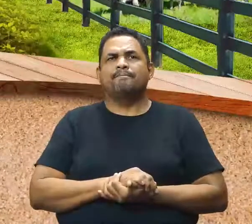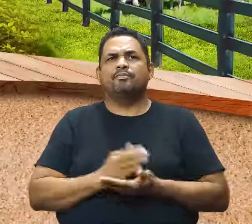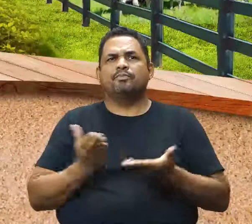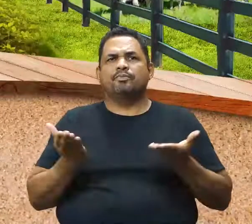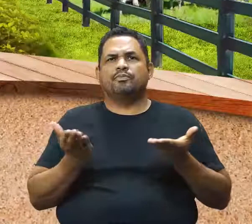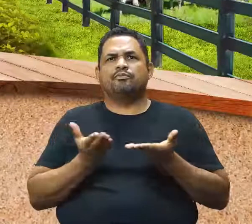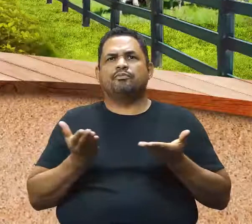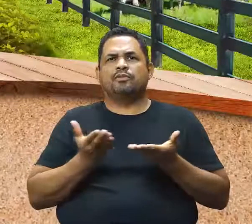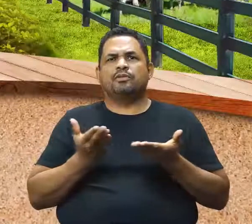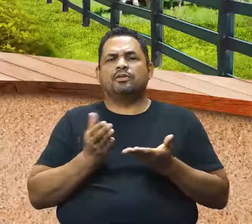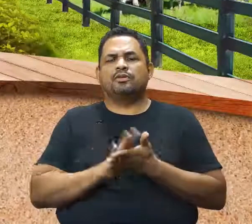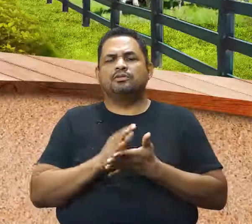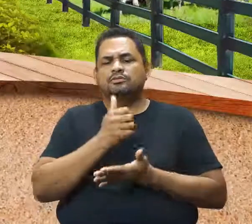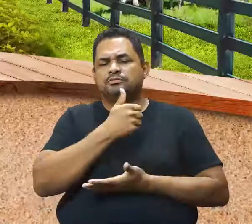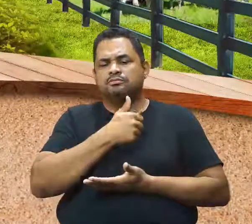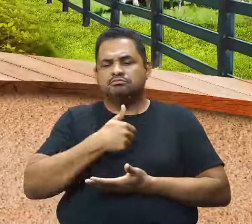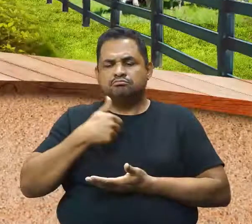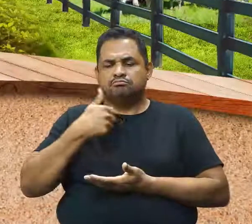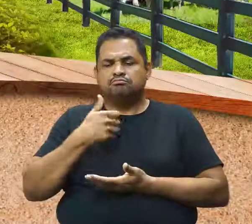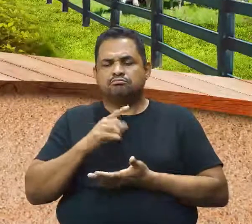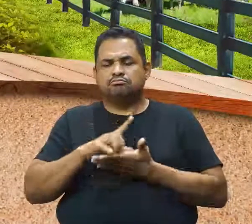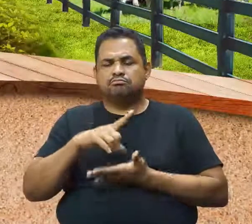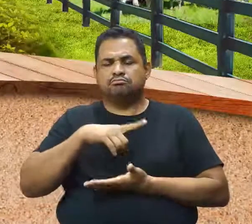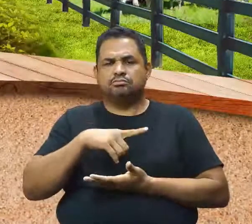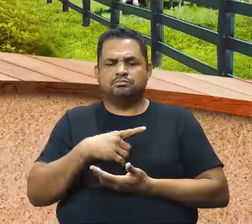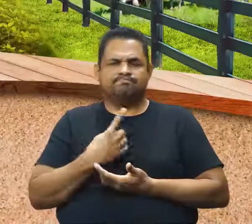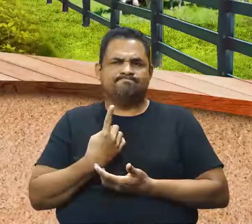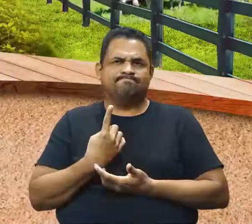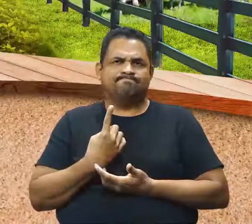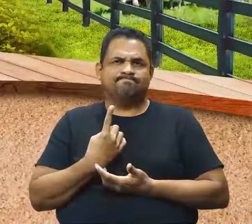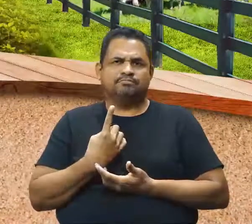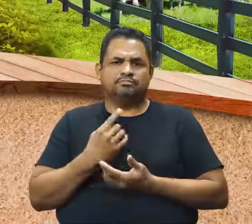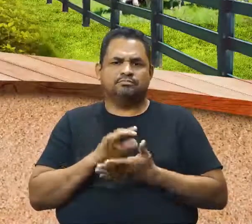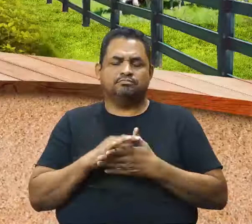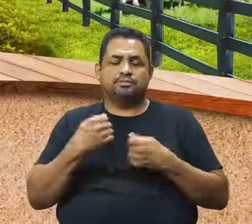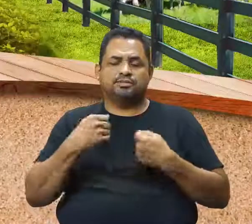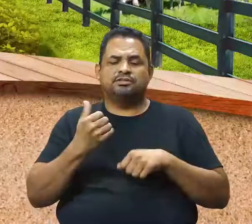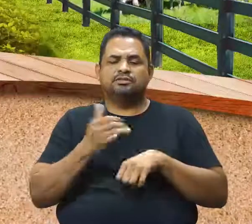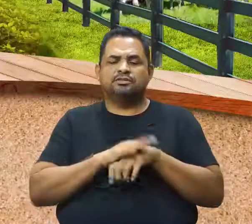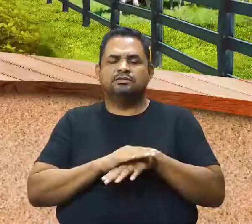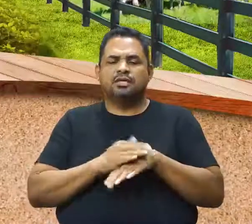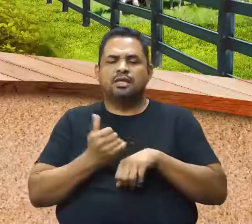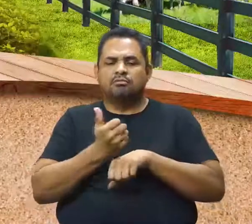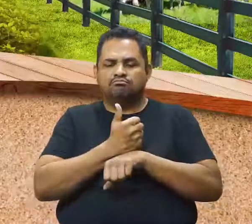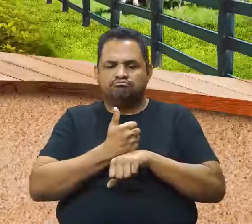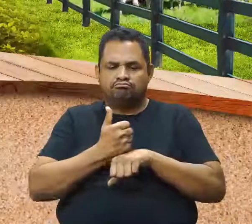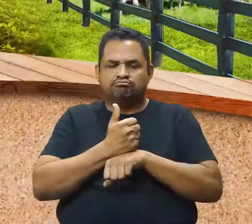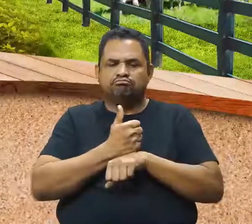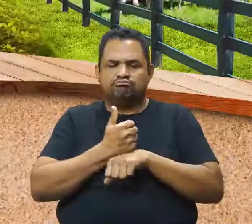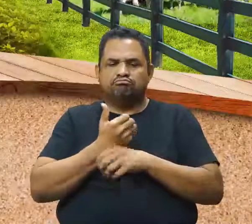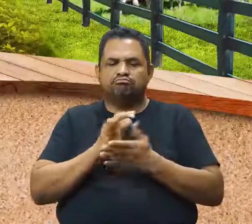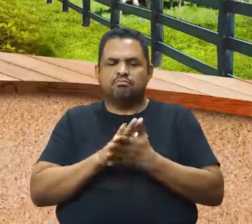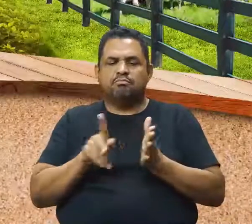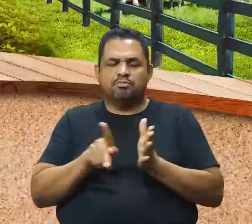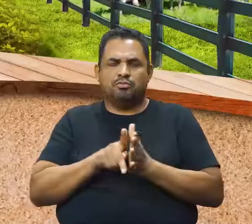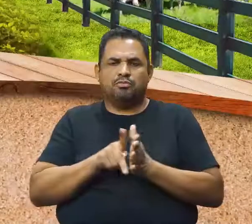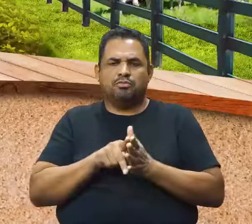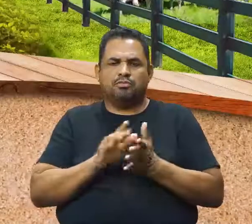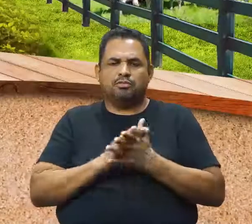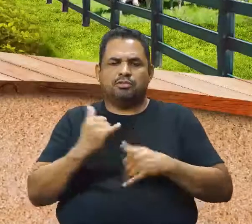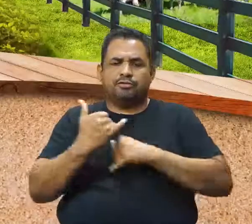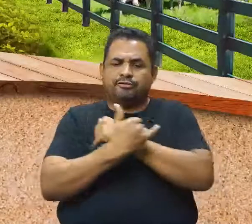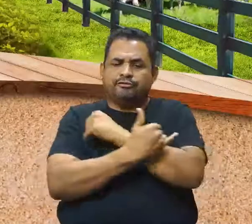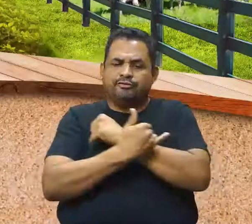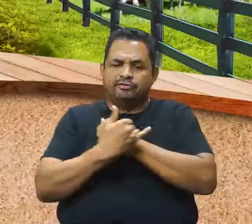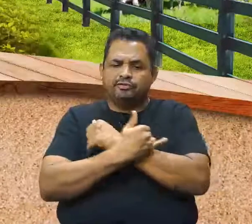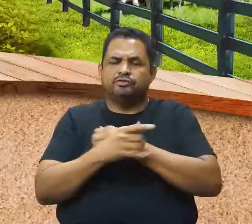Hoje, os beneficiamentos só tem uma questão, é a mão de obra e infraestrutura para isso. Sempre temos que